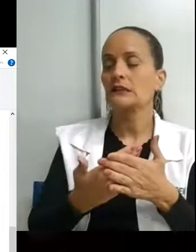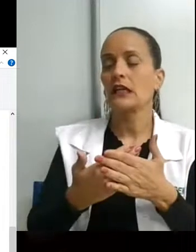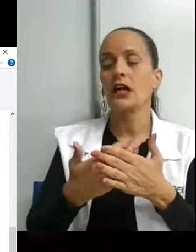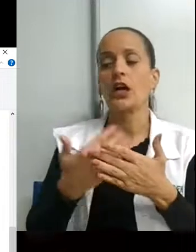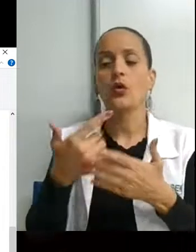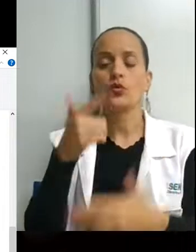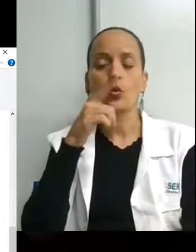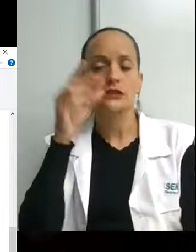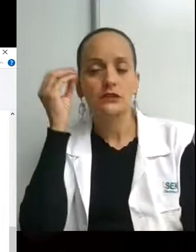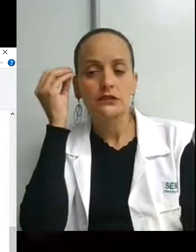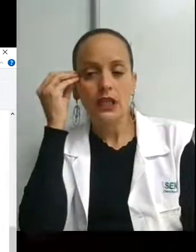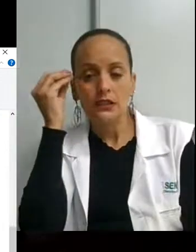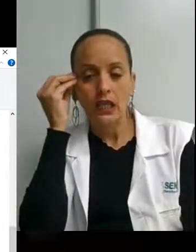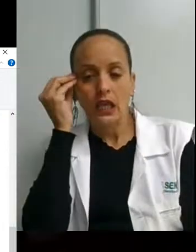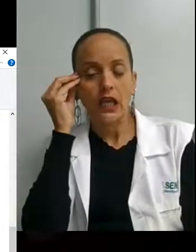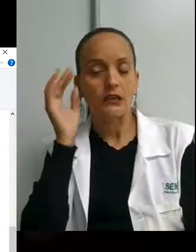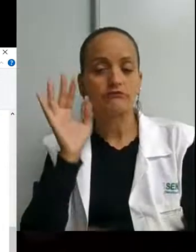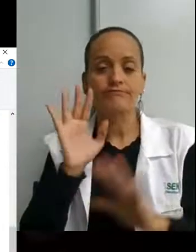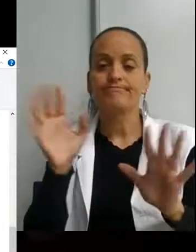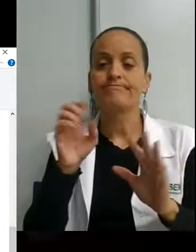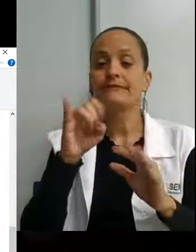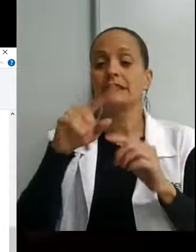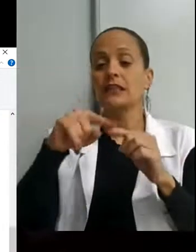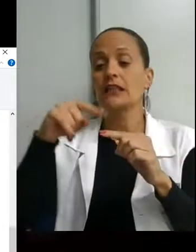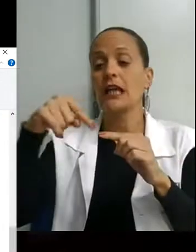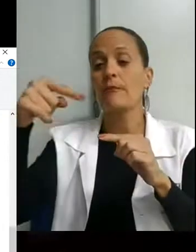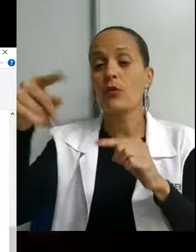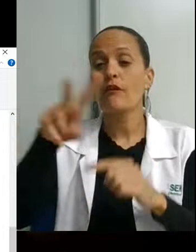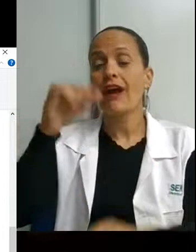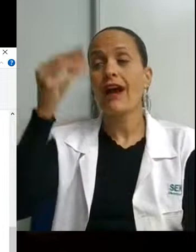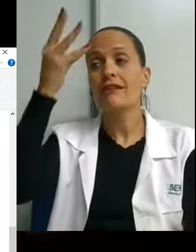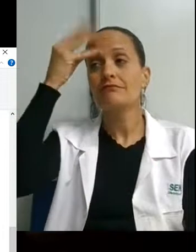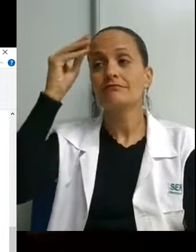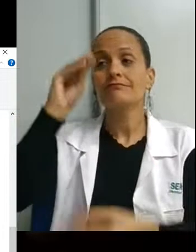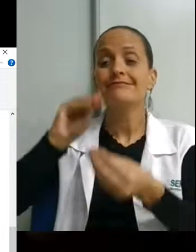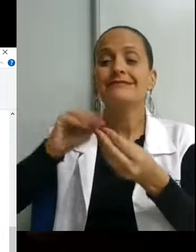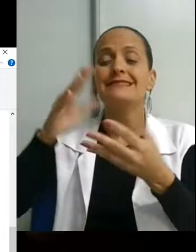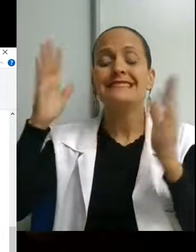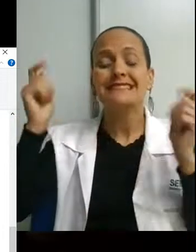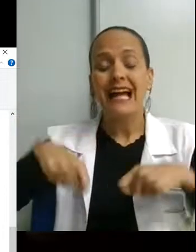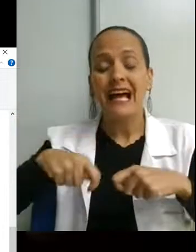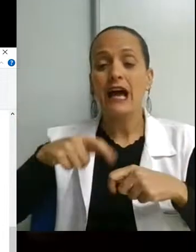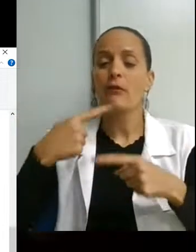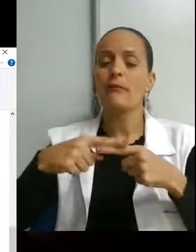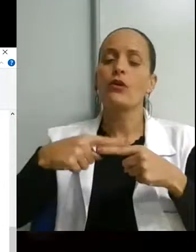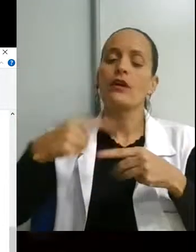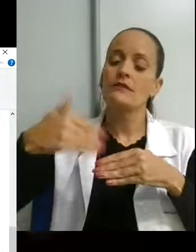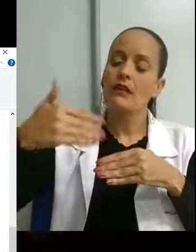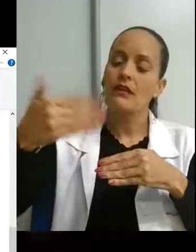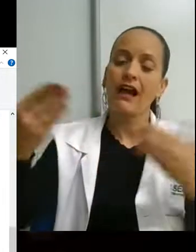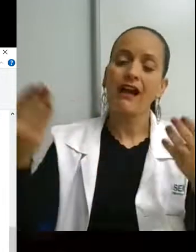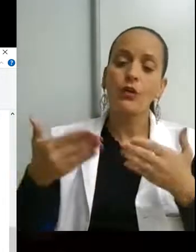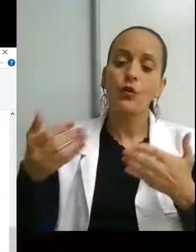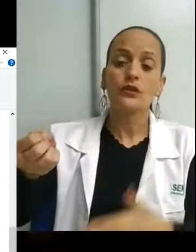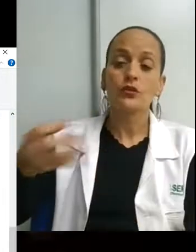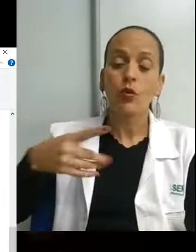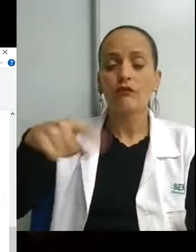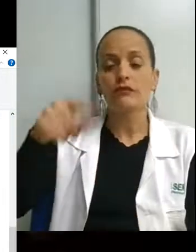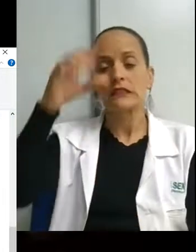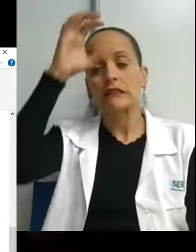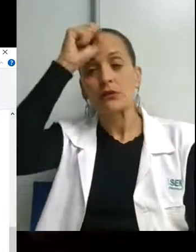queda de tensão que houve, quando for mais para frente, vocês vão entender isso, e aí eu aprofundo mais isso aqui com vocês. Tudo